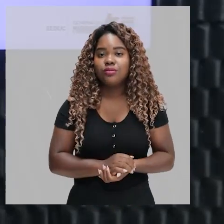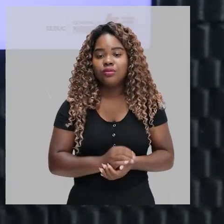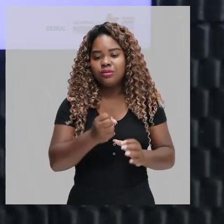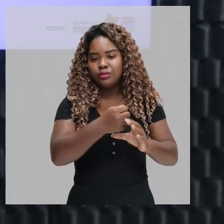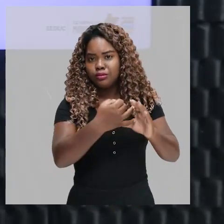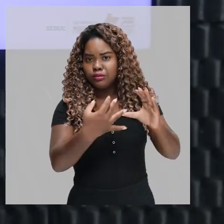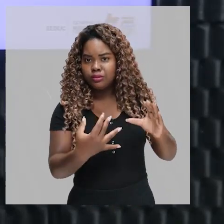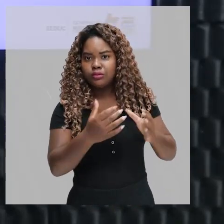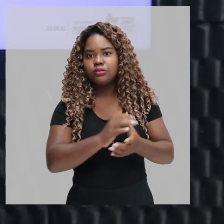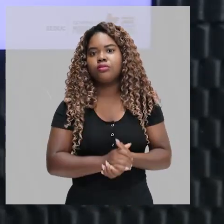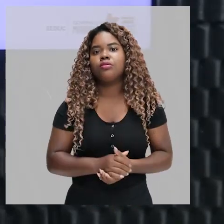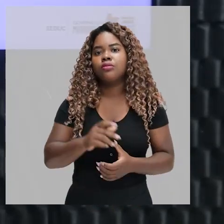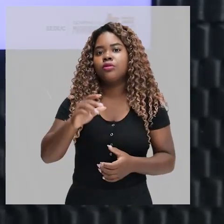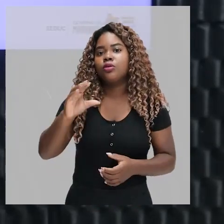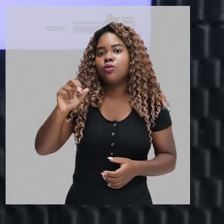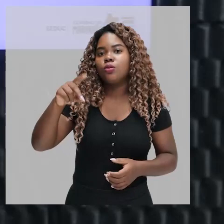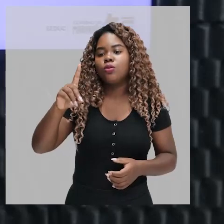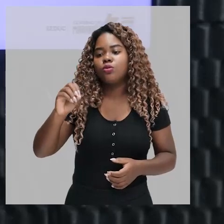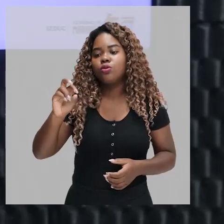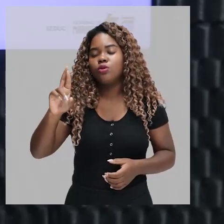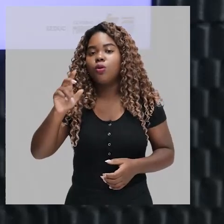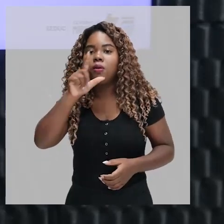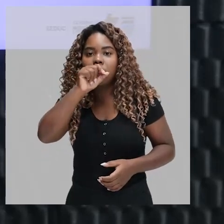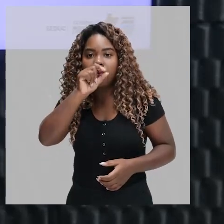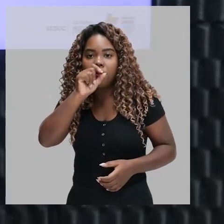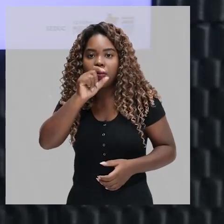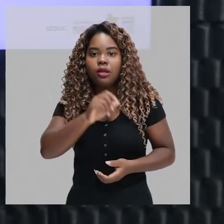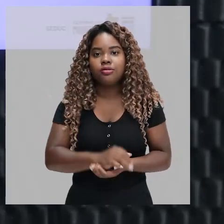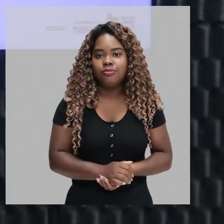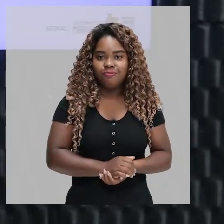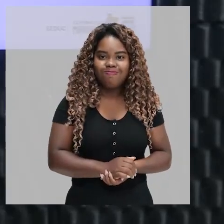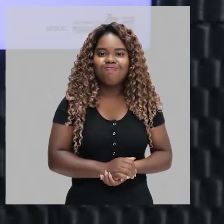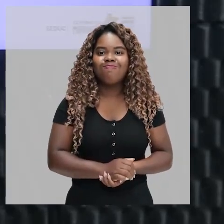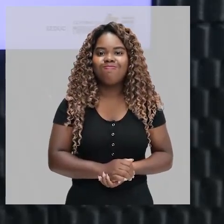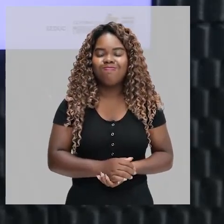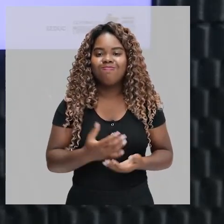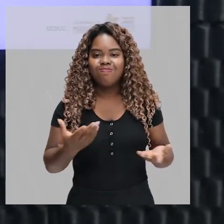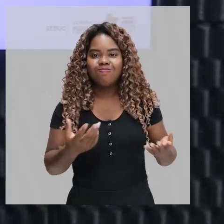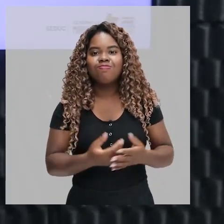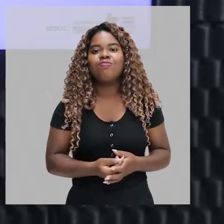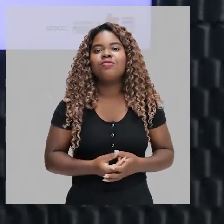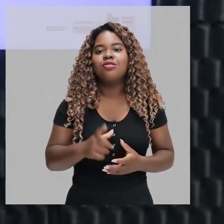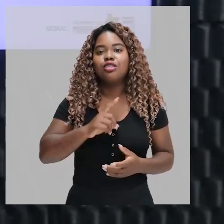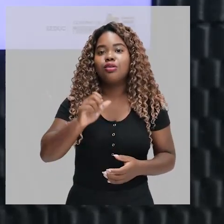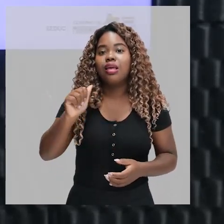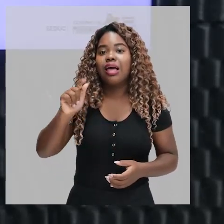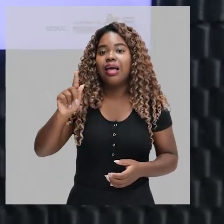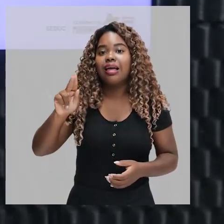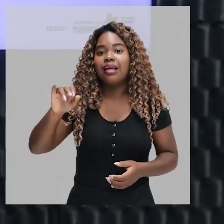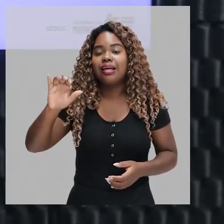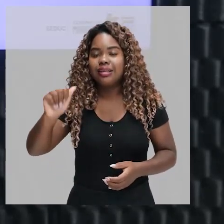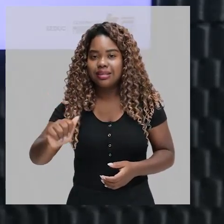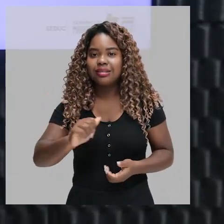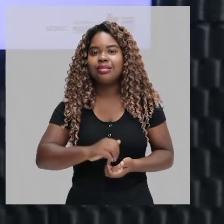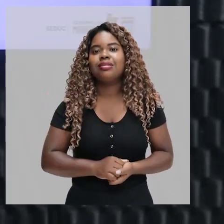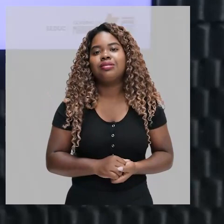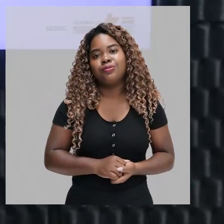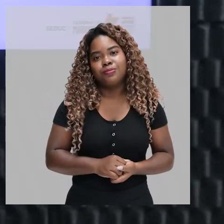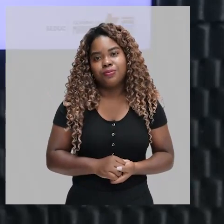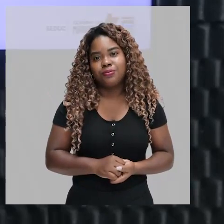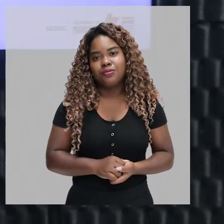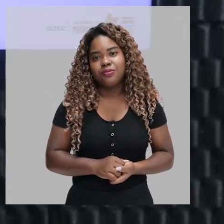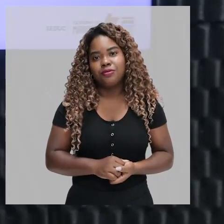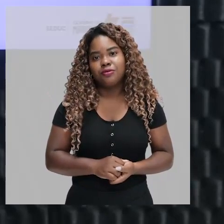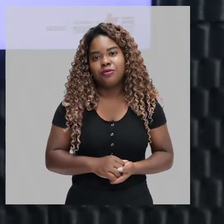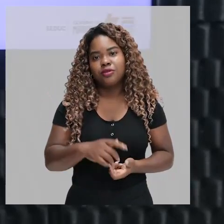nas características desse pássaro que tem essa assemelha para você entender a área né a águia quando está ficando